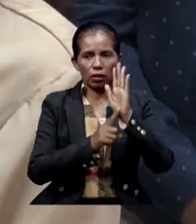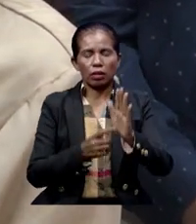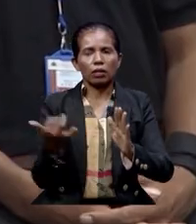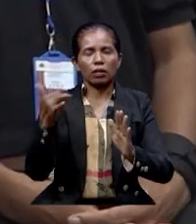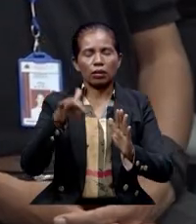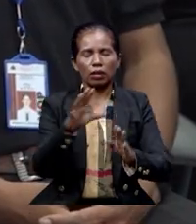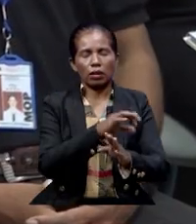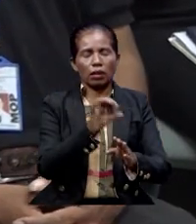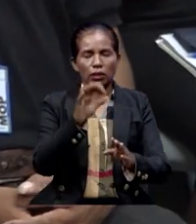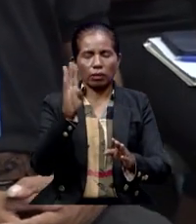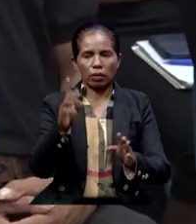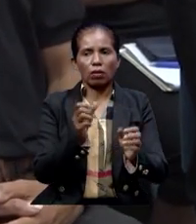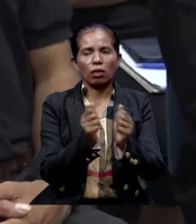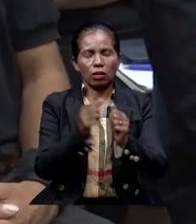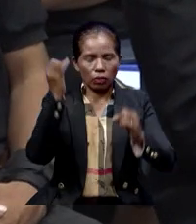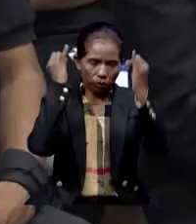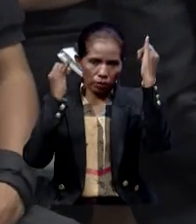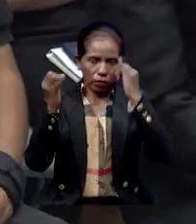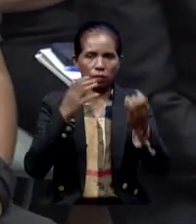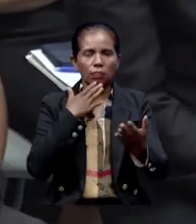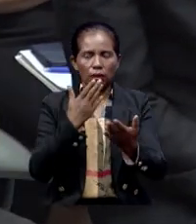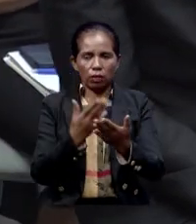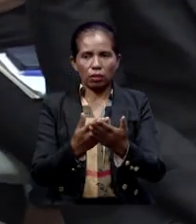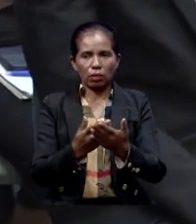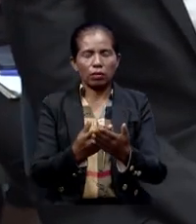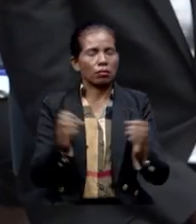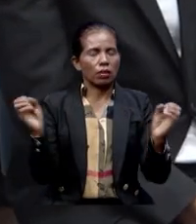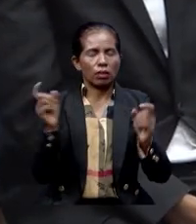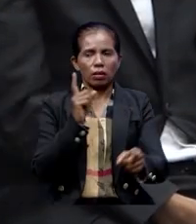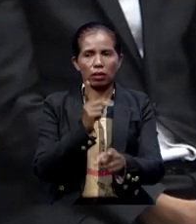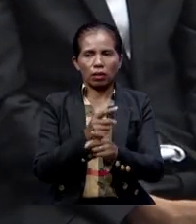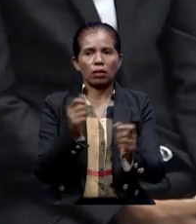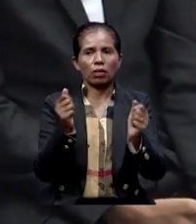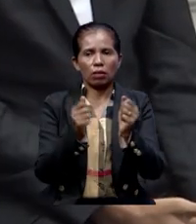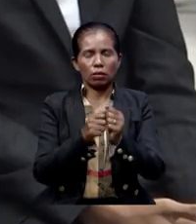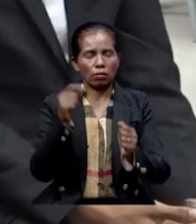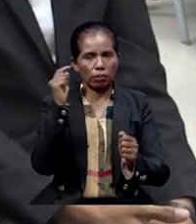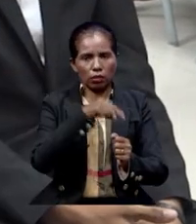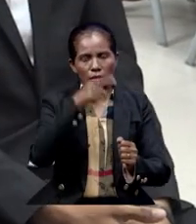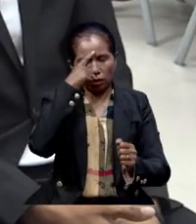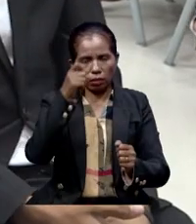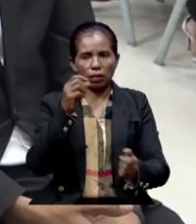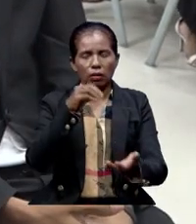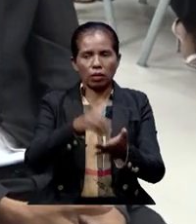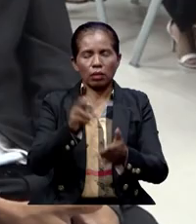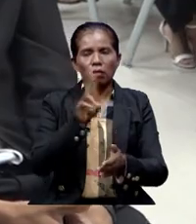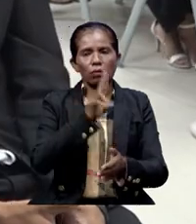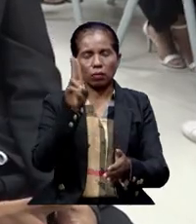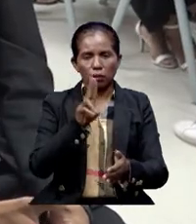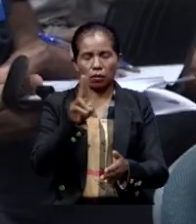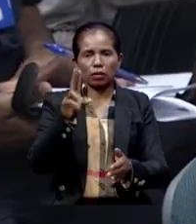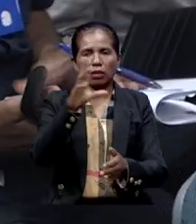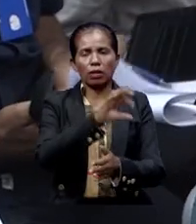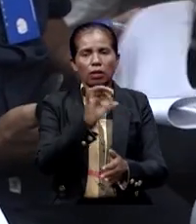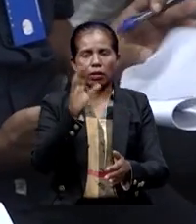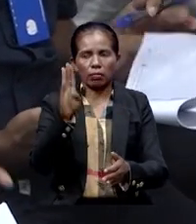ia pazina, o informasaun nebe balun los, balun la os ka hoax. Tambane atu garante utilizasaun rede